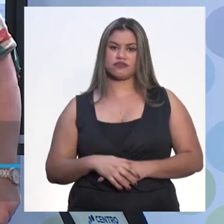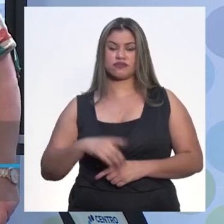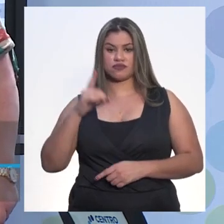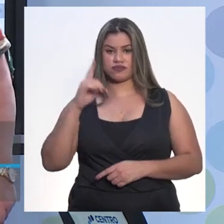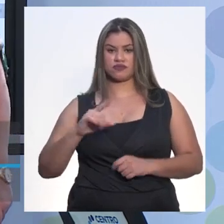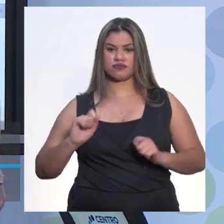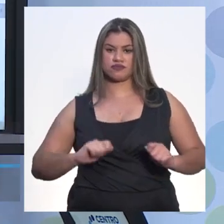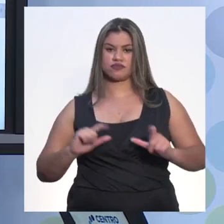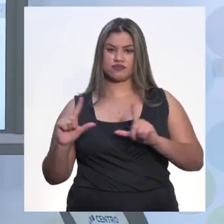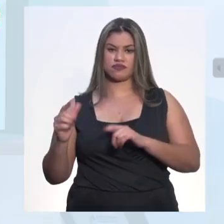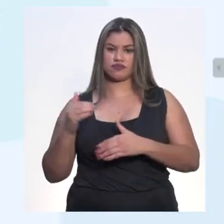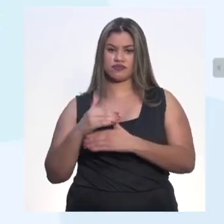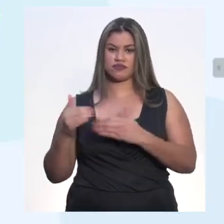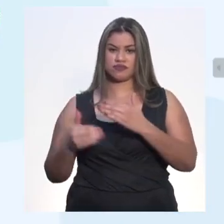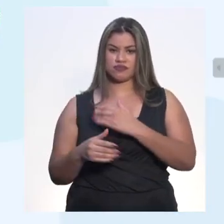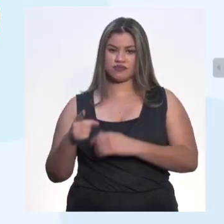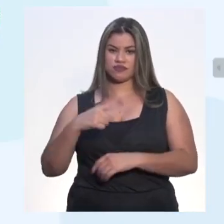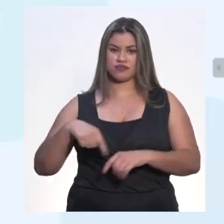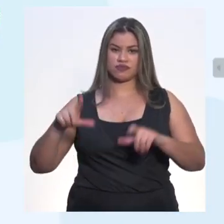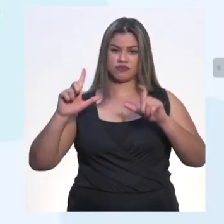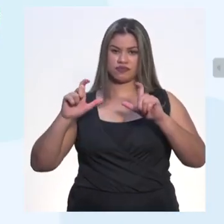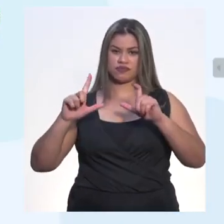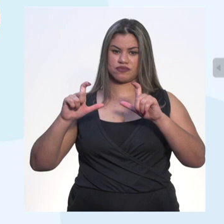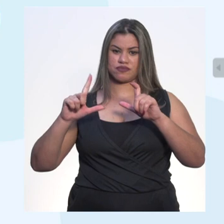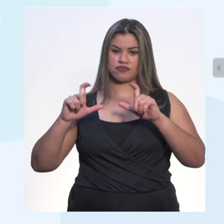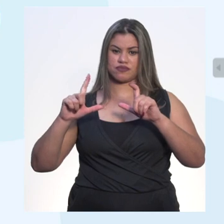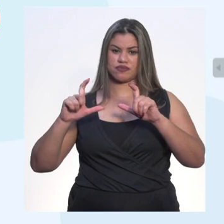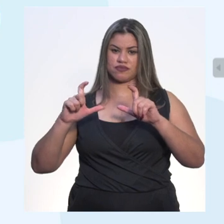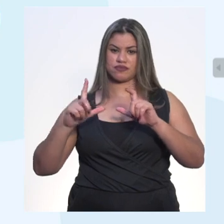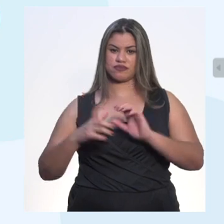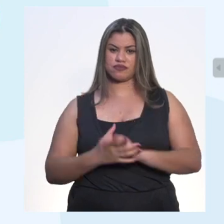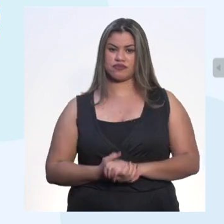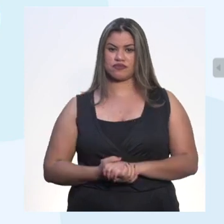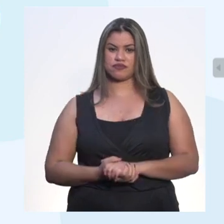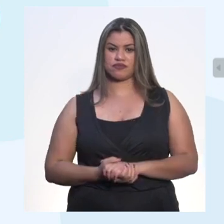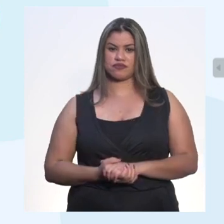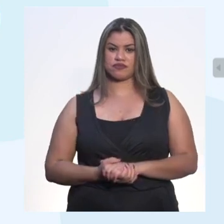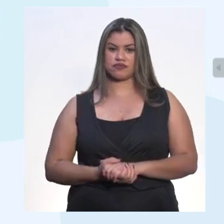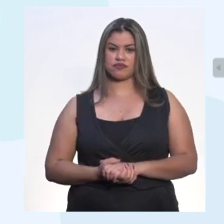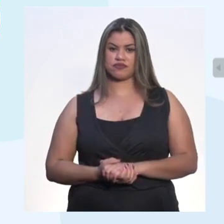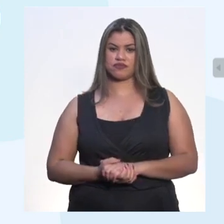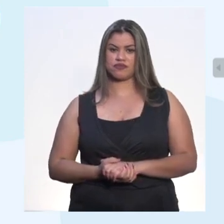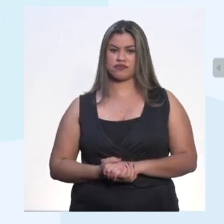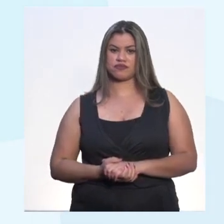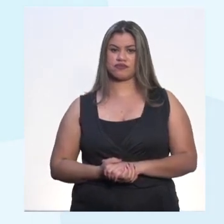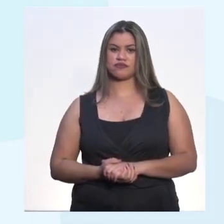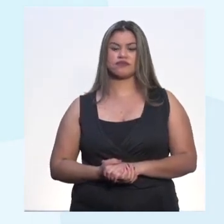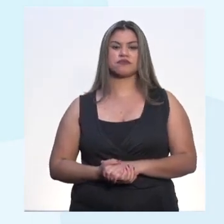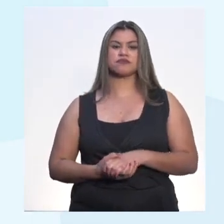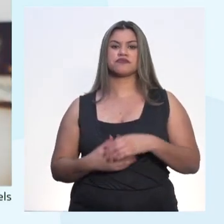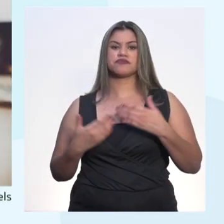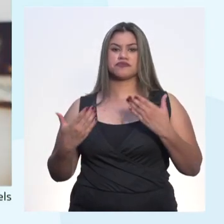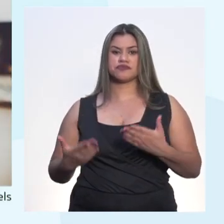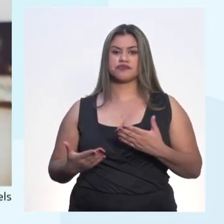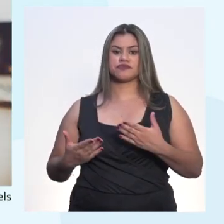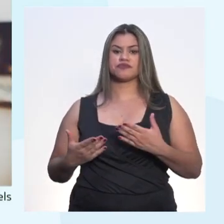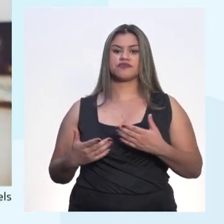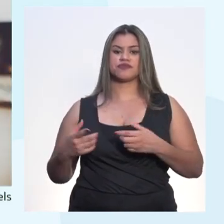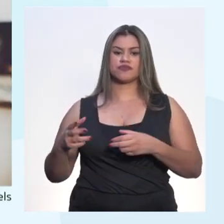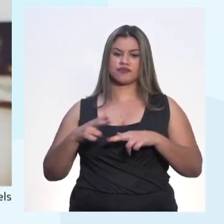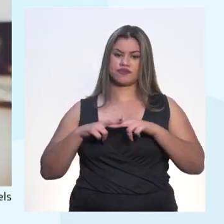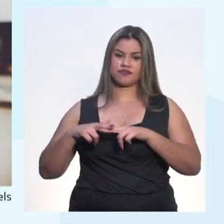colocar na tela para vocês poderem fazer o print disso, certo? Então, fazendo essa